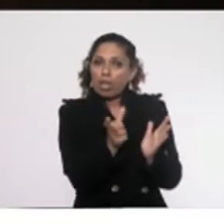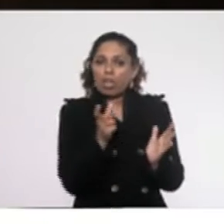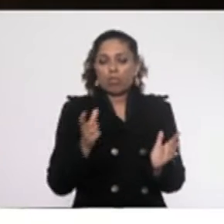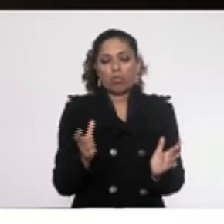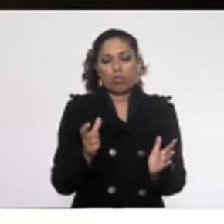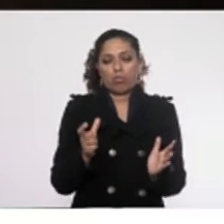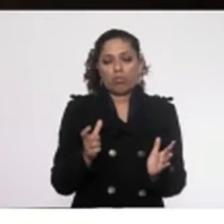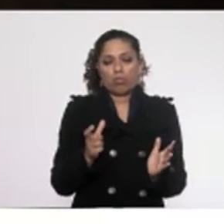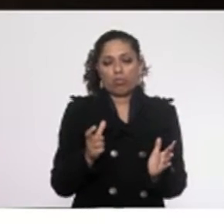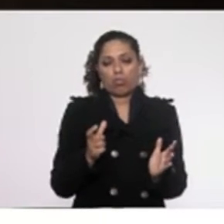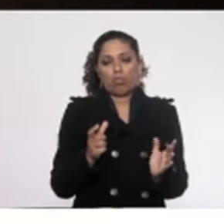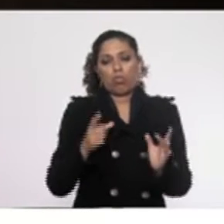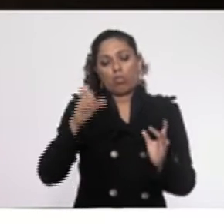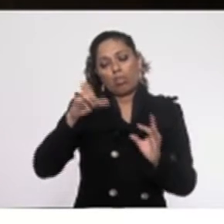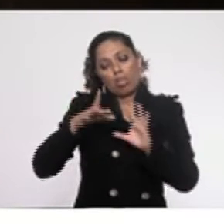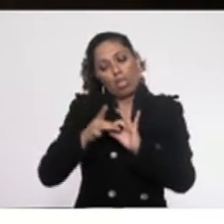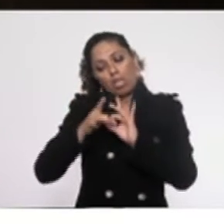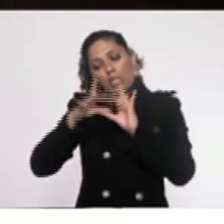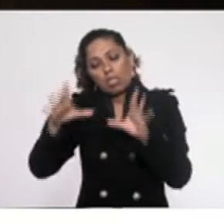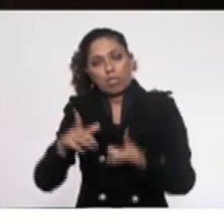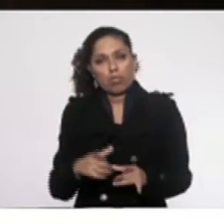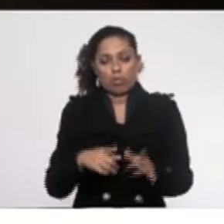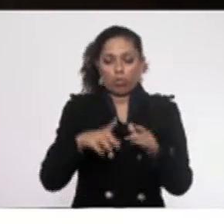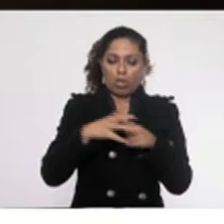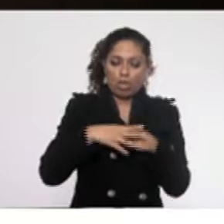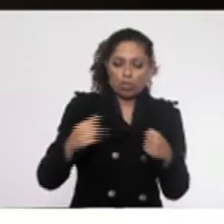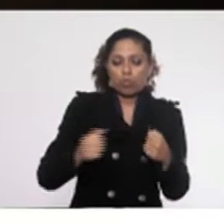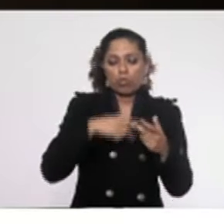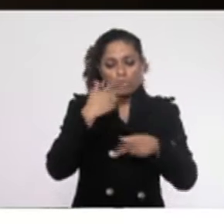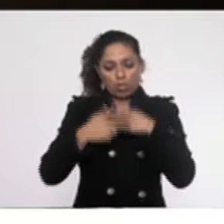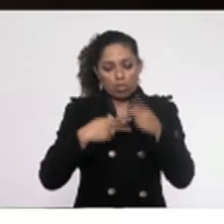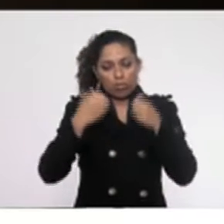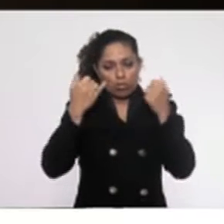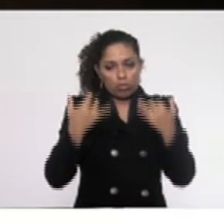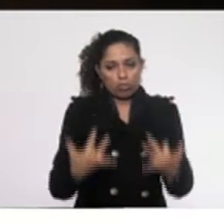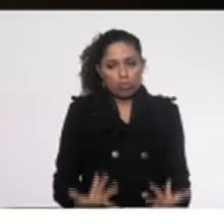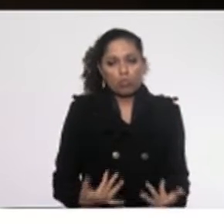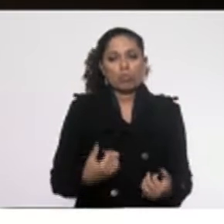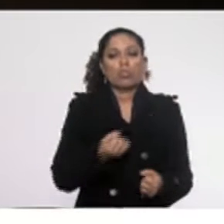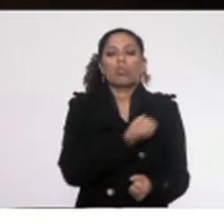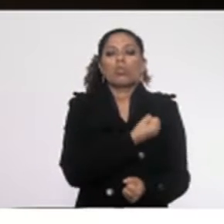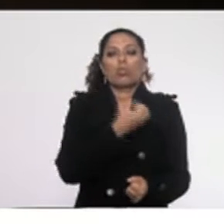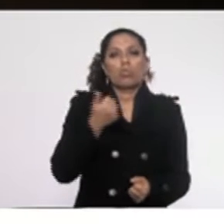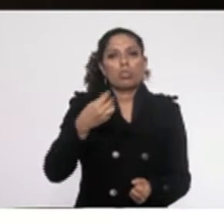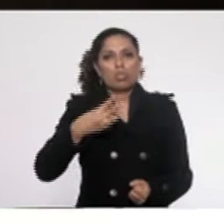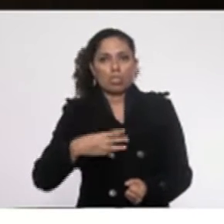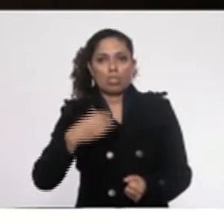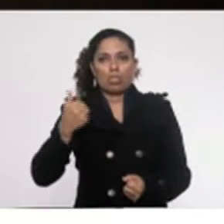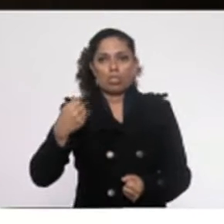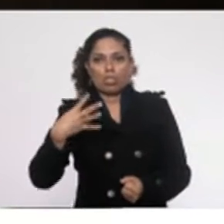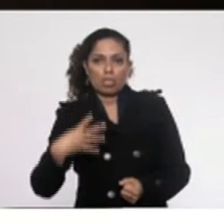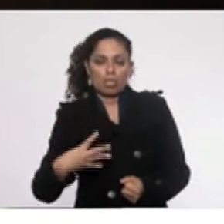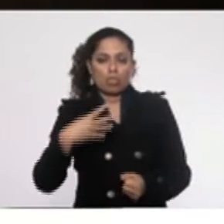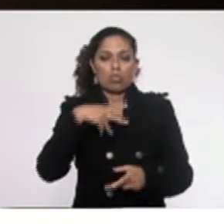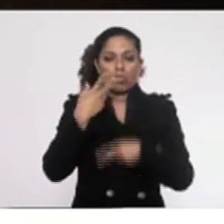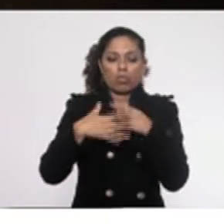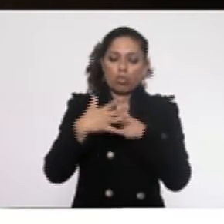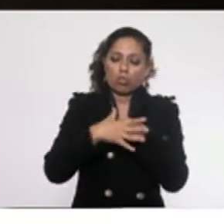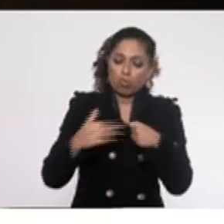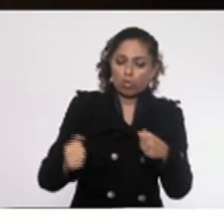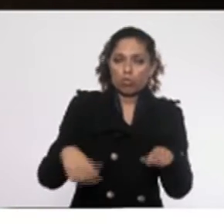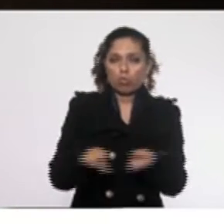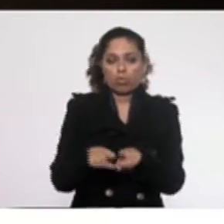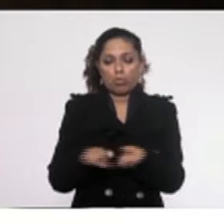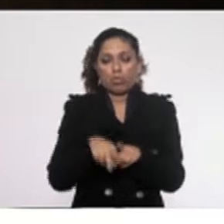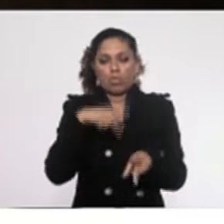que na letra da lei, no referido artigo citado pelo deputado Luiz Paulo, justamente dos incisos 13 e 14, no caput do artigo em